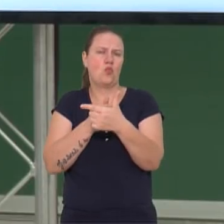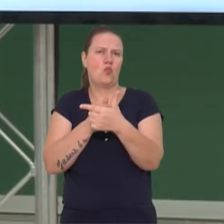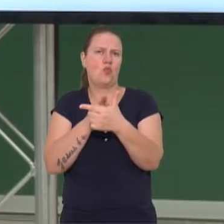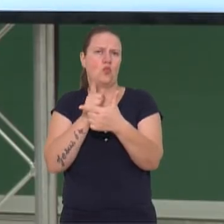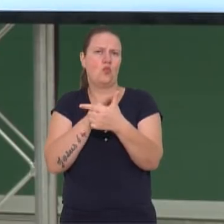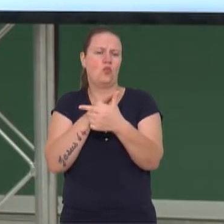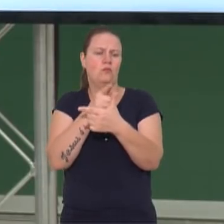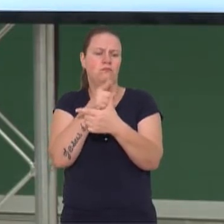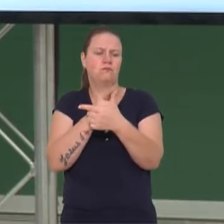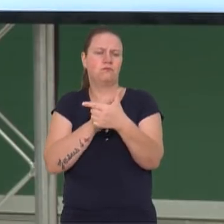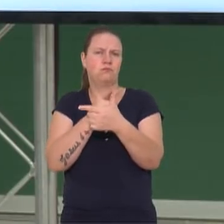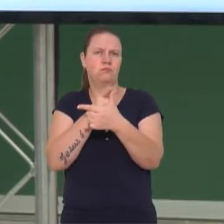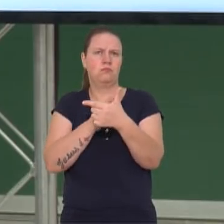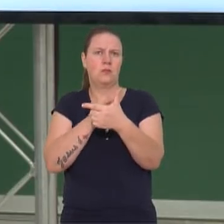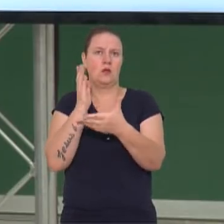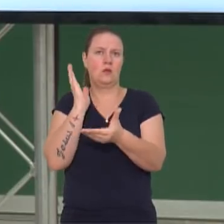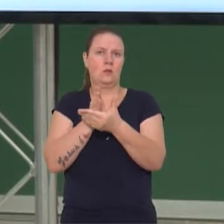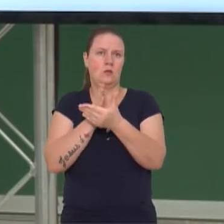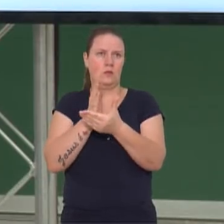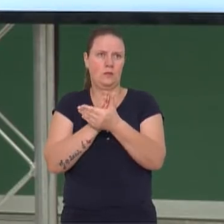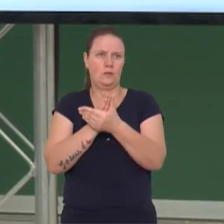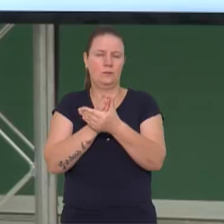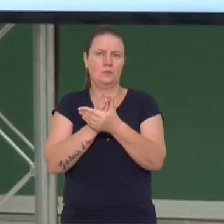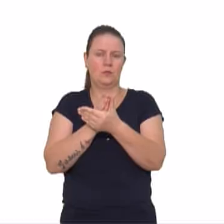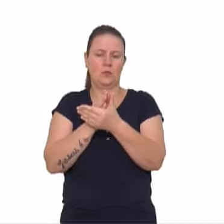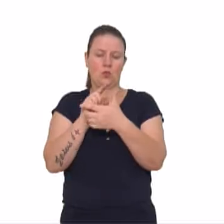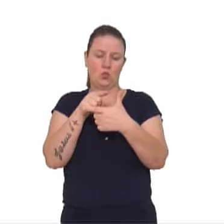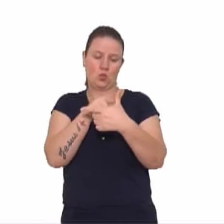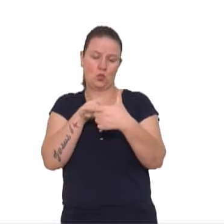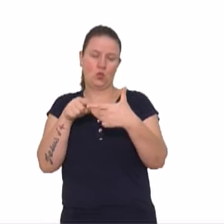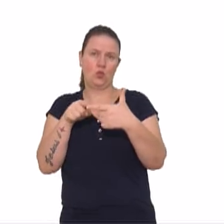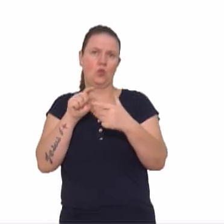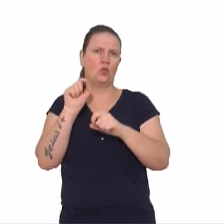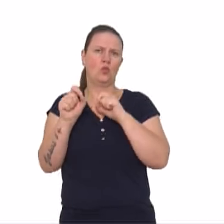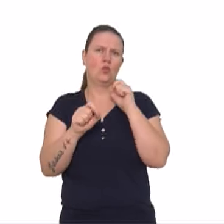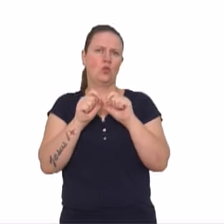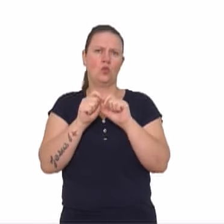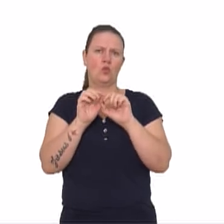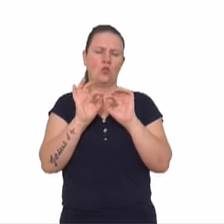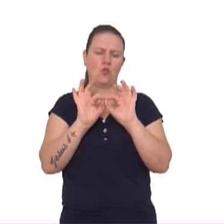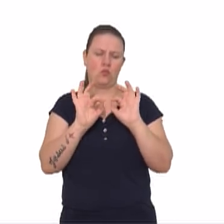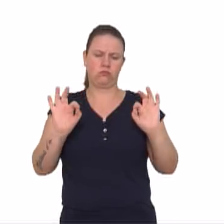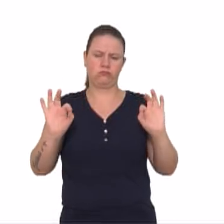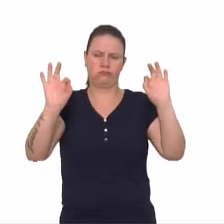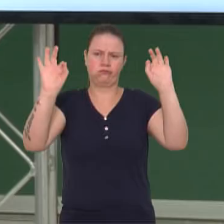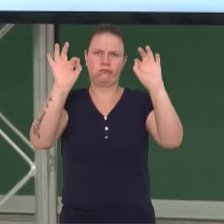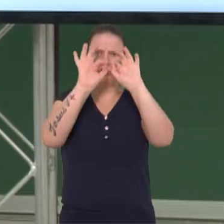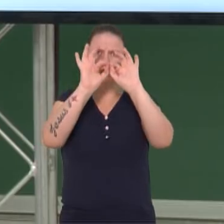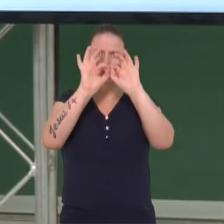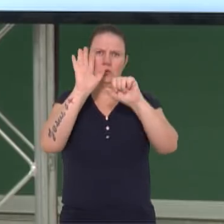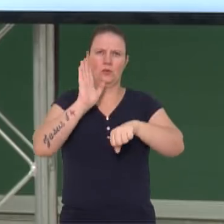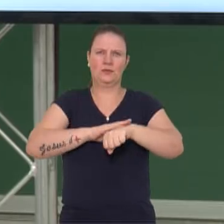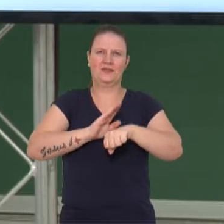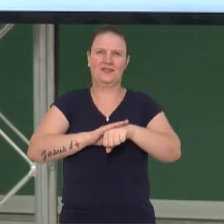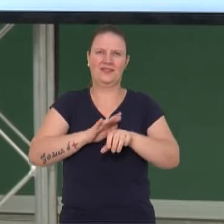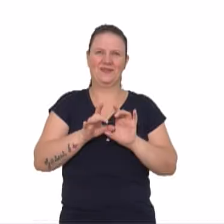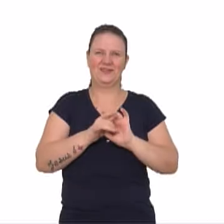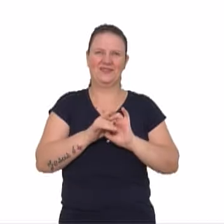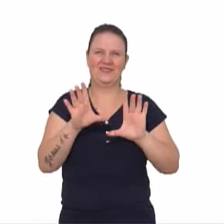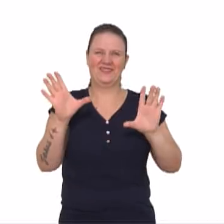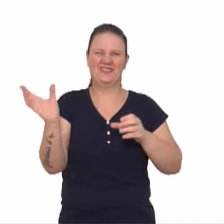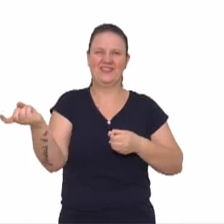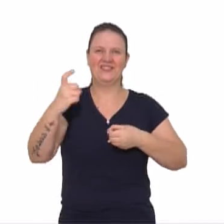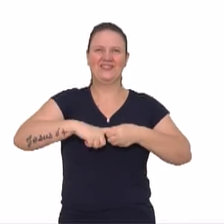vou fazer para descobrir a metade? Do comprimento, qual é o perímetro desse retângulo? Tempo para vocês.